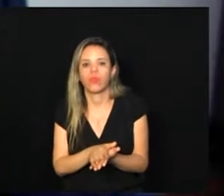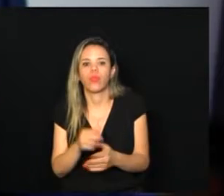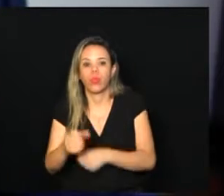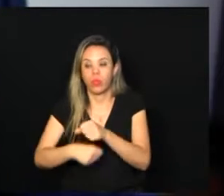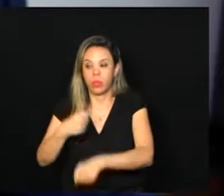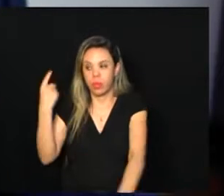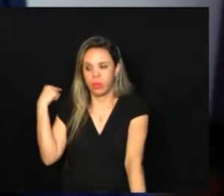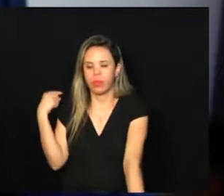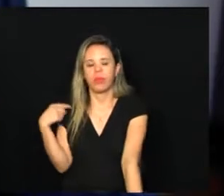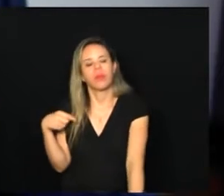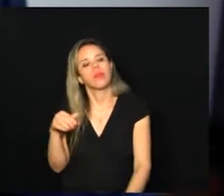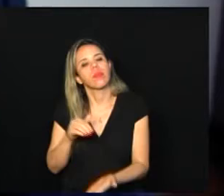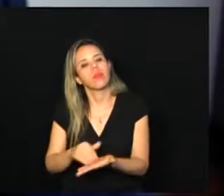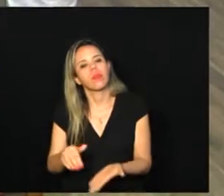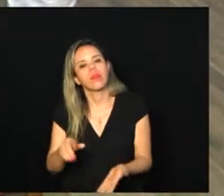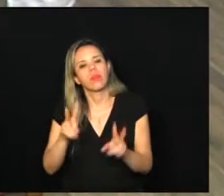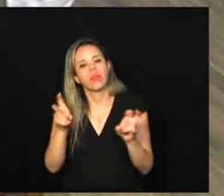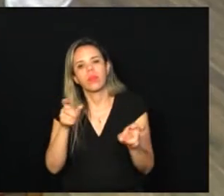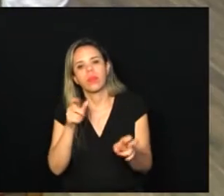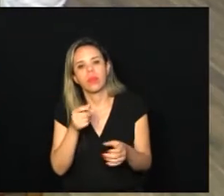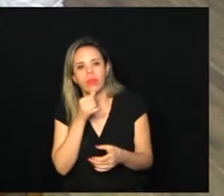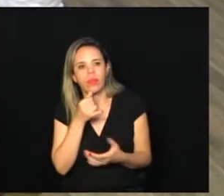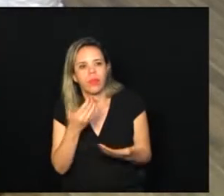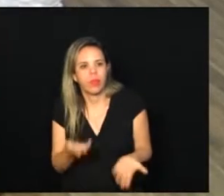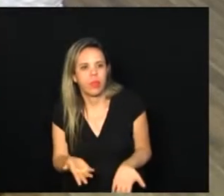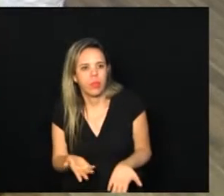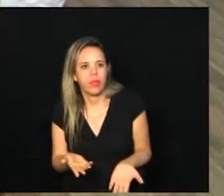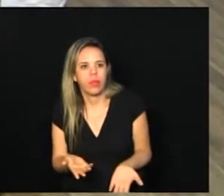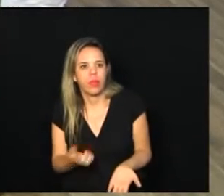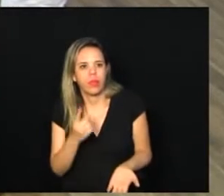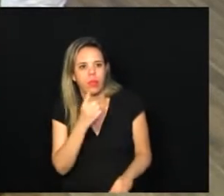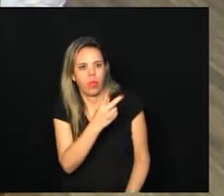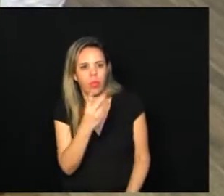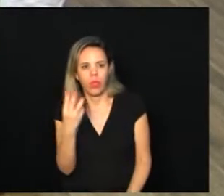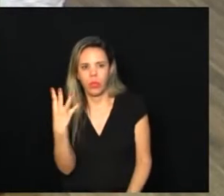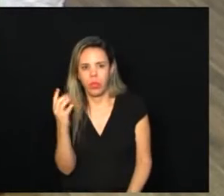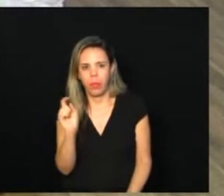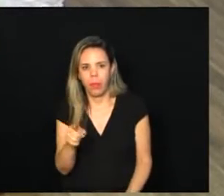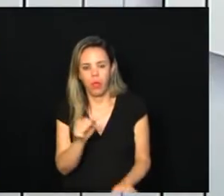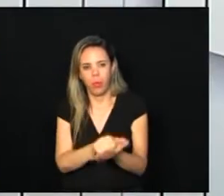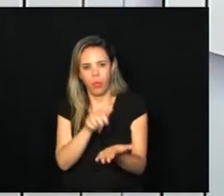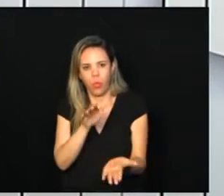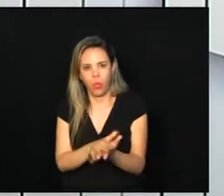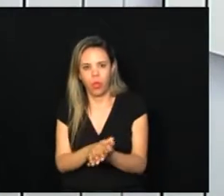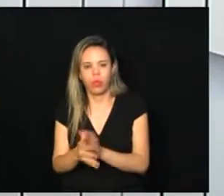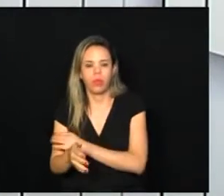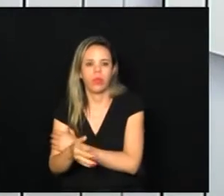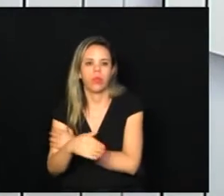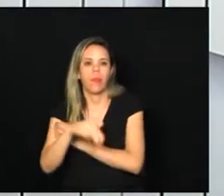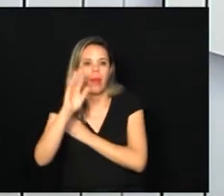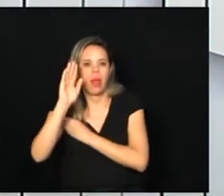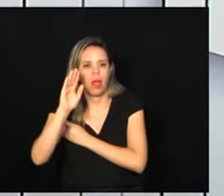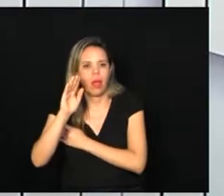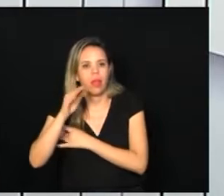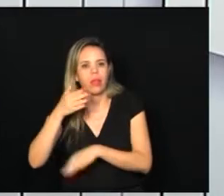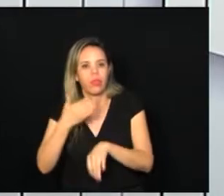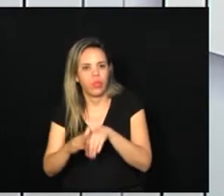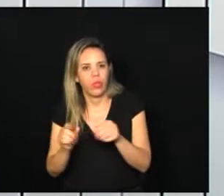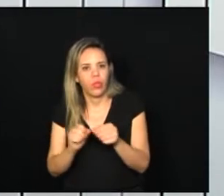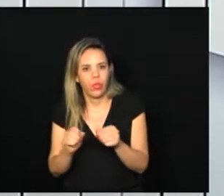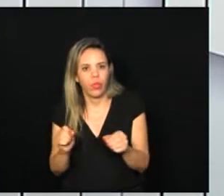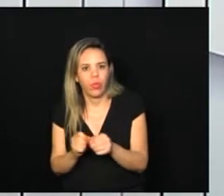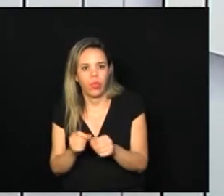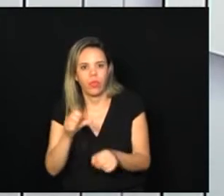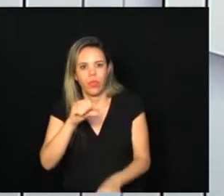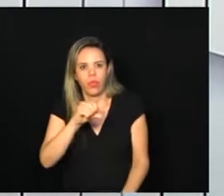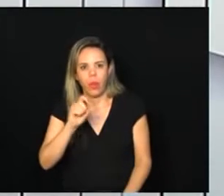passado. Secretário, até sobre este assunto, né, 124 mil multas, então um pouquinho mais, né, foram aplicadas e cerca